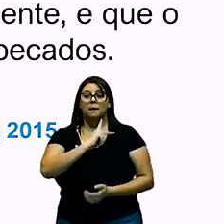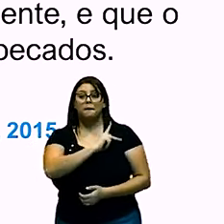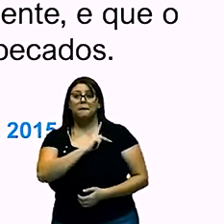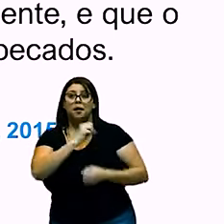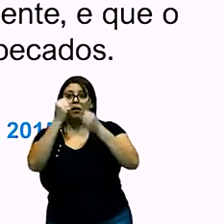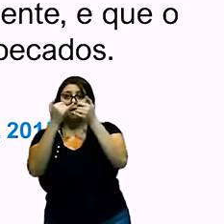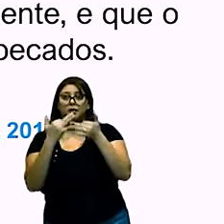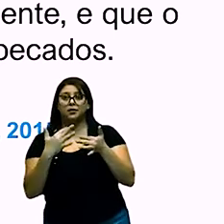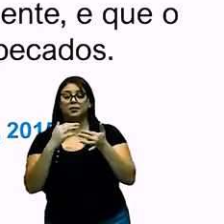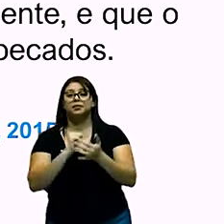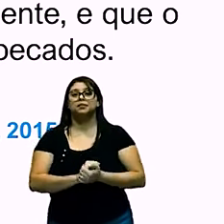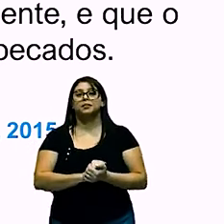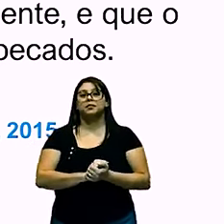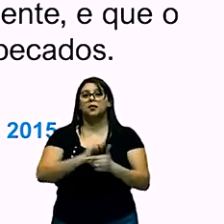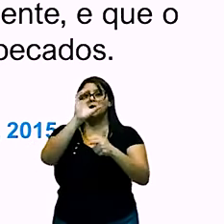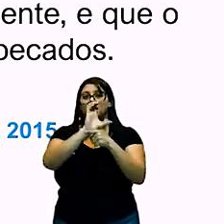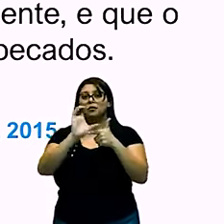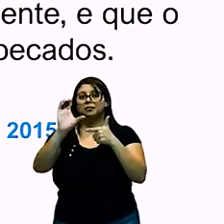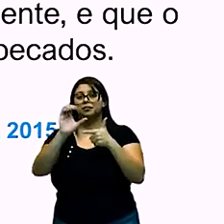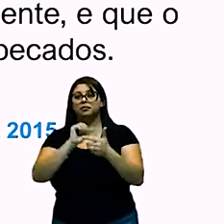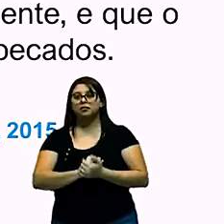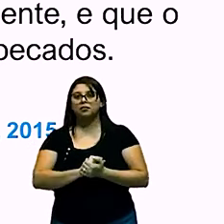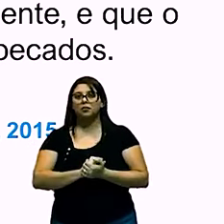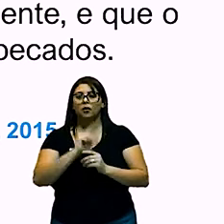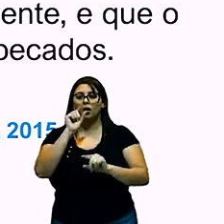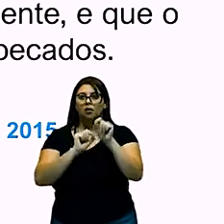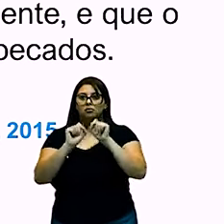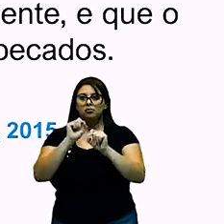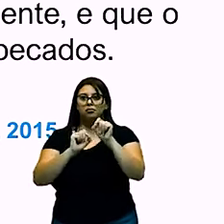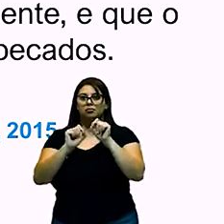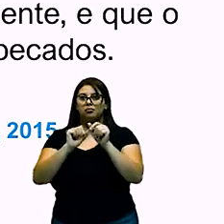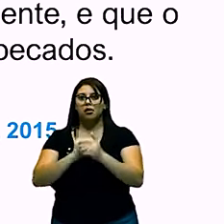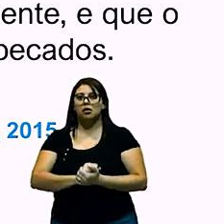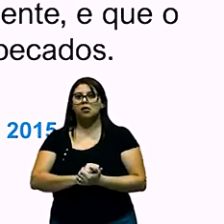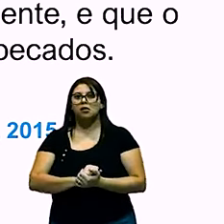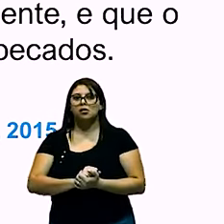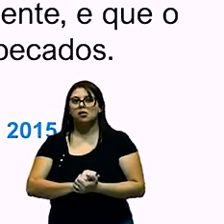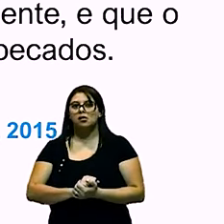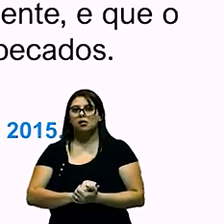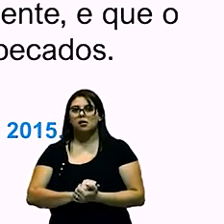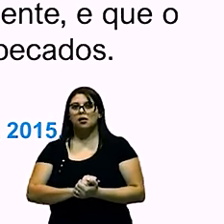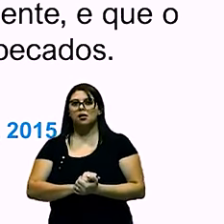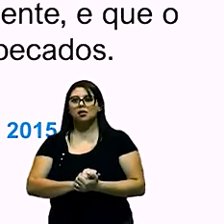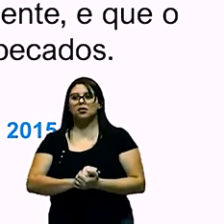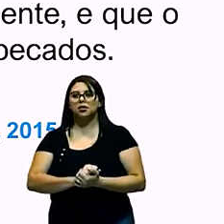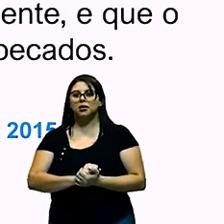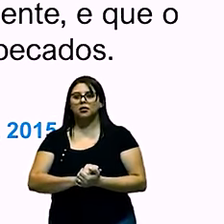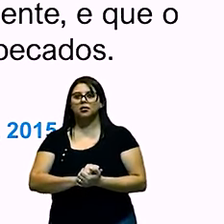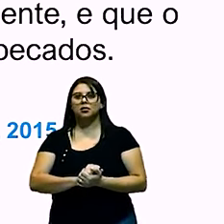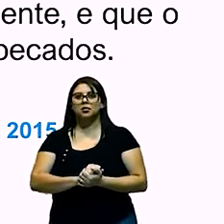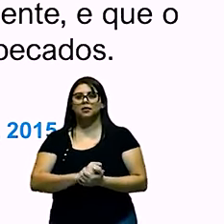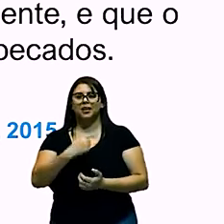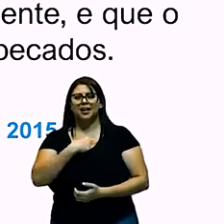ainda aos Coríntios, quando ele está comparando, falando dos outros apóstolos que apareceram por lá: eu fiz mais que eles mesmo, sofri mais que